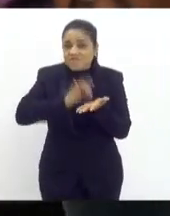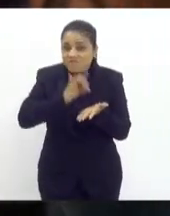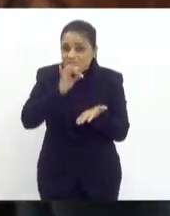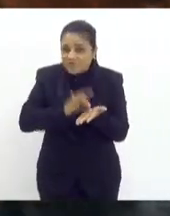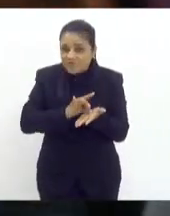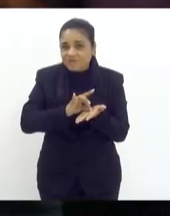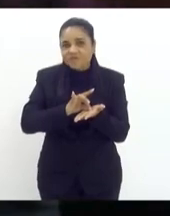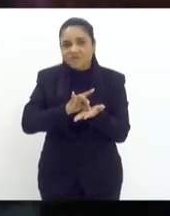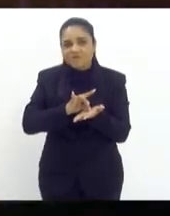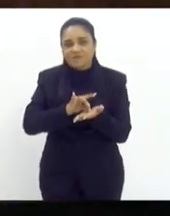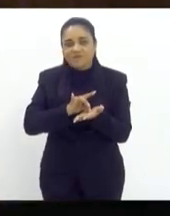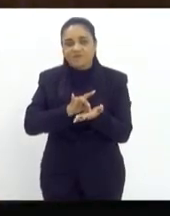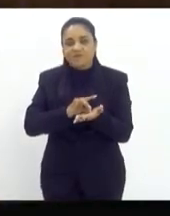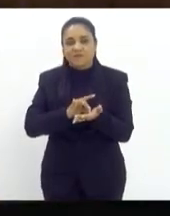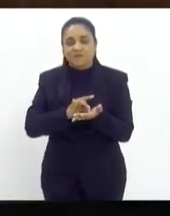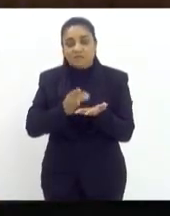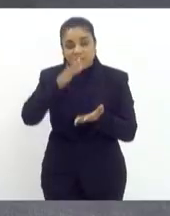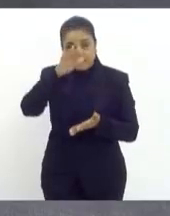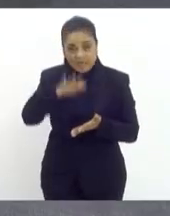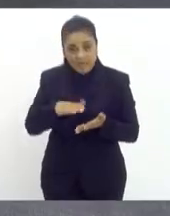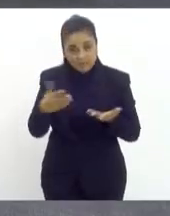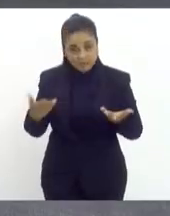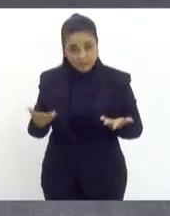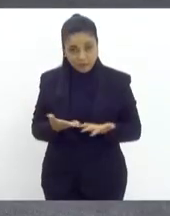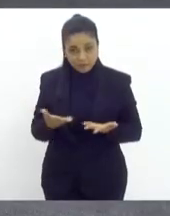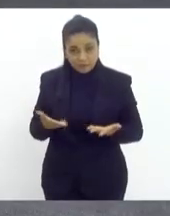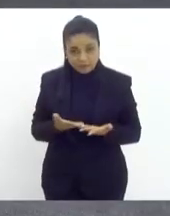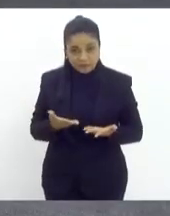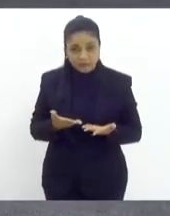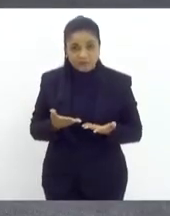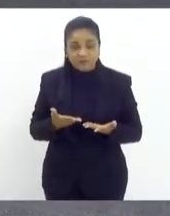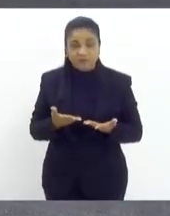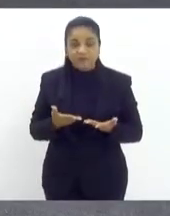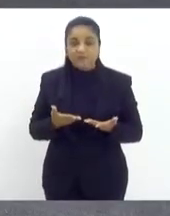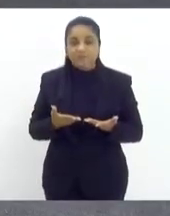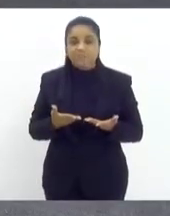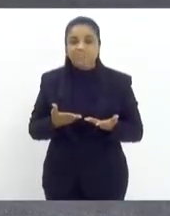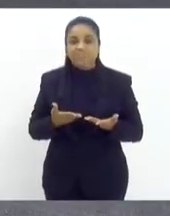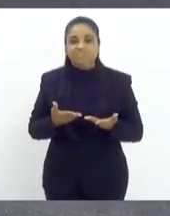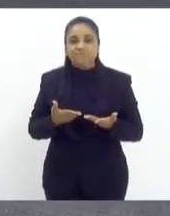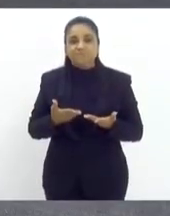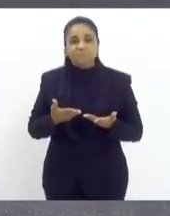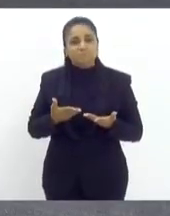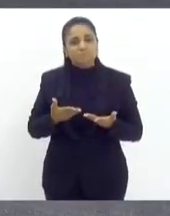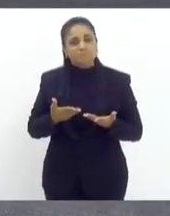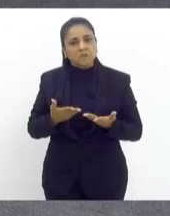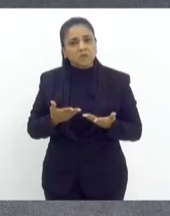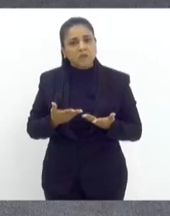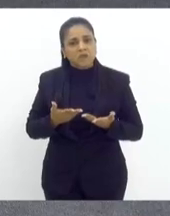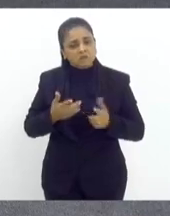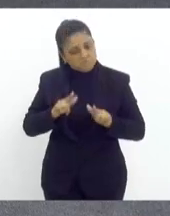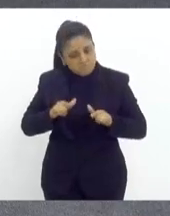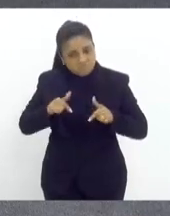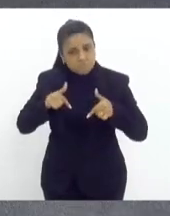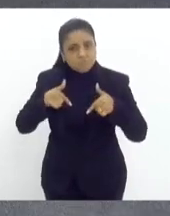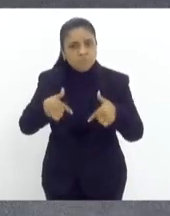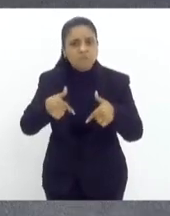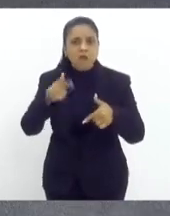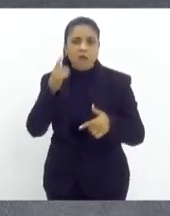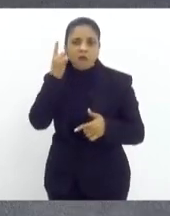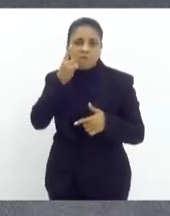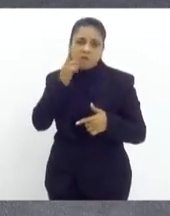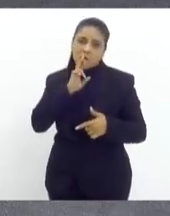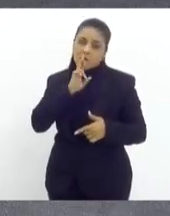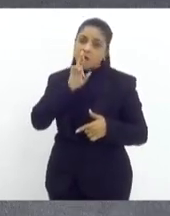está fazendo na tarde de hoje aquilo que nós temos que fazer enquanto o parlamentar de quer dar a resposta